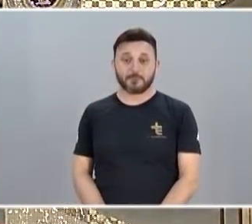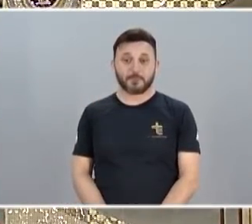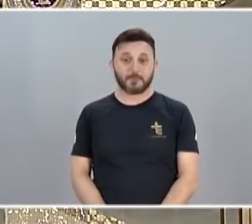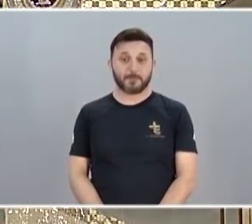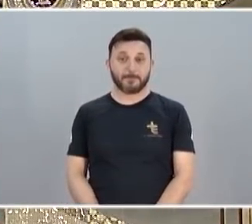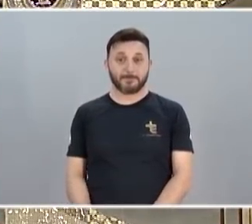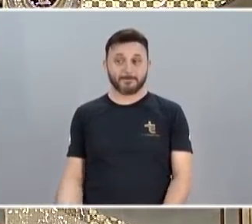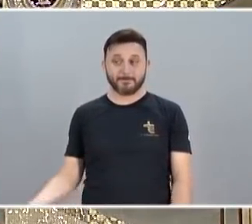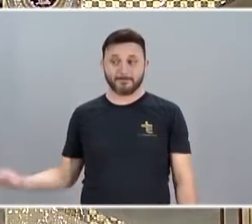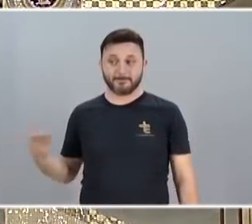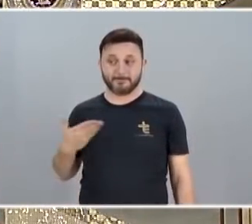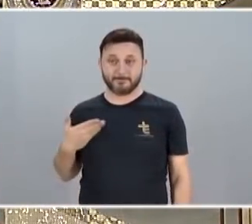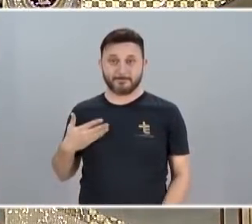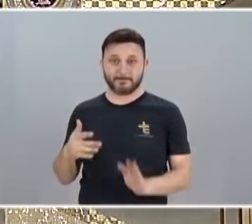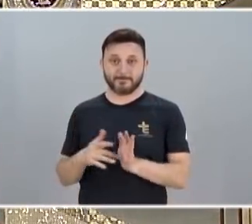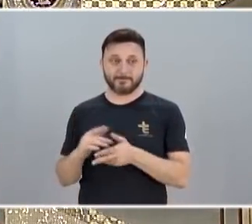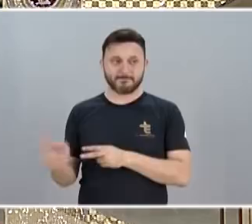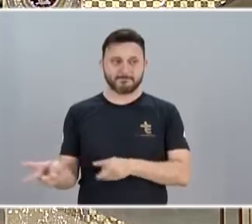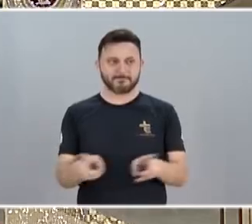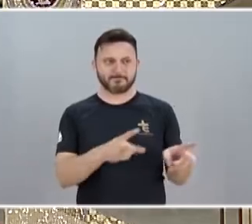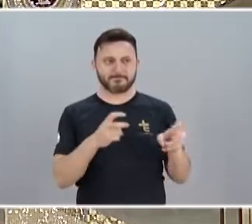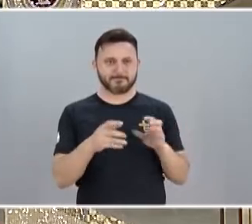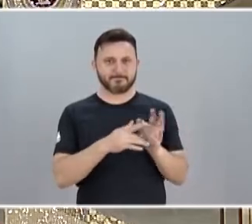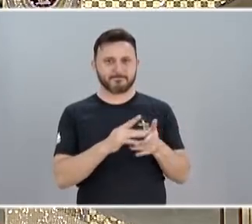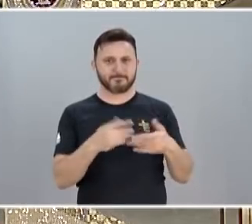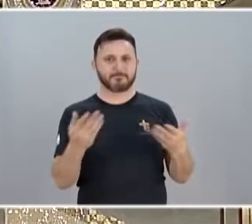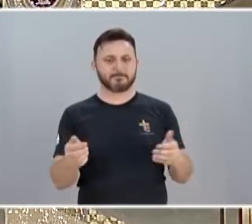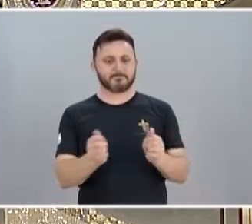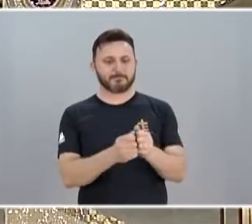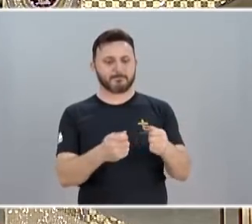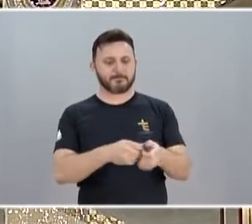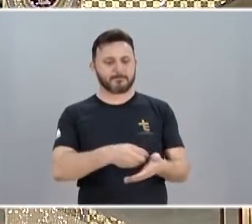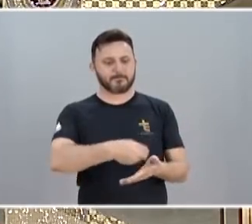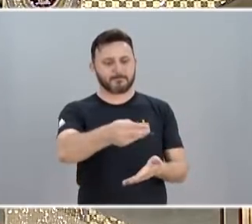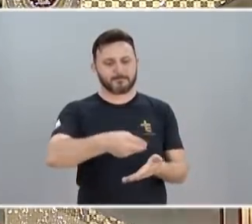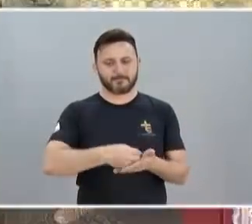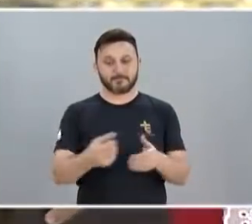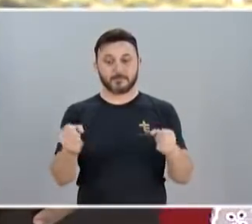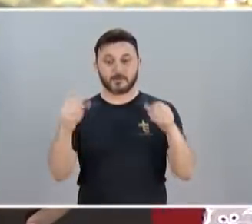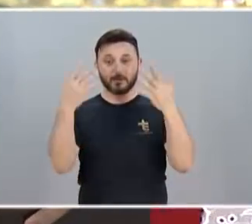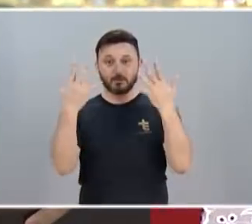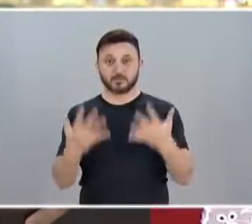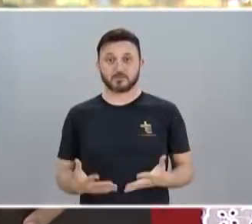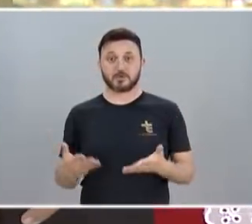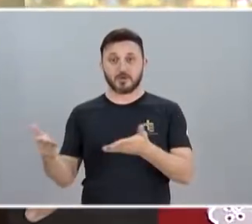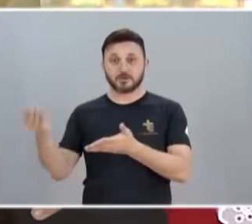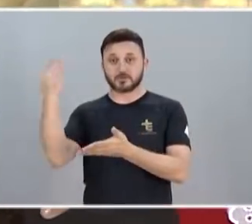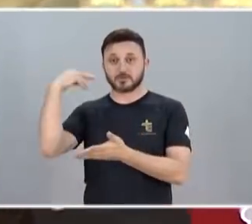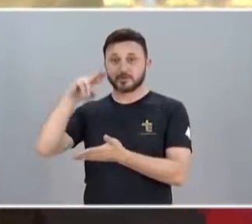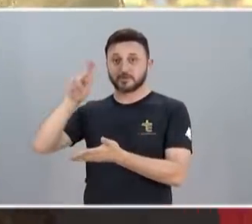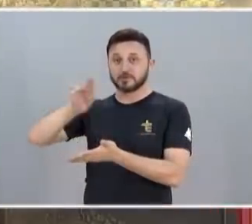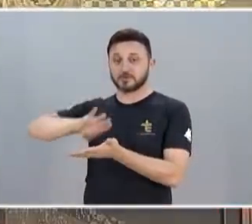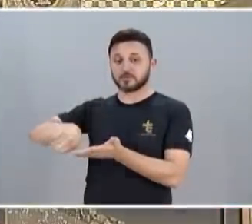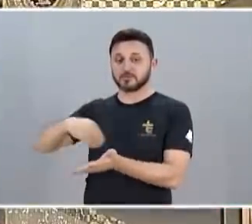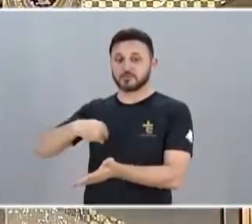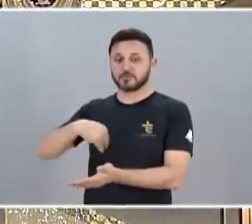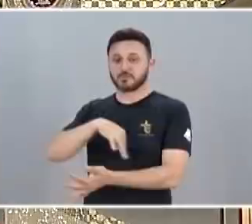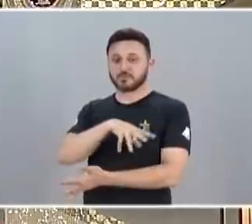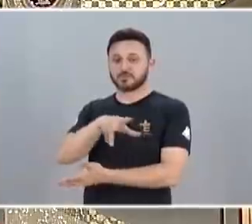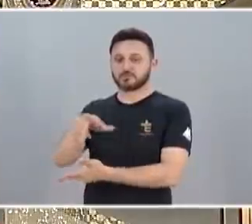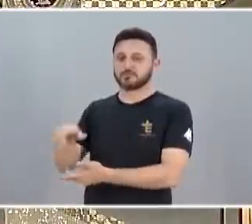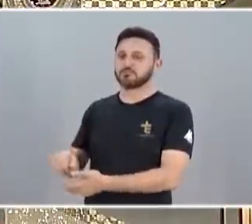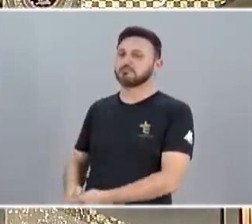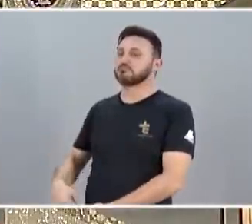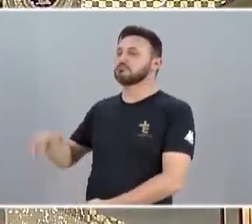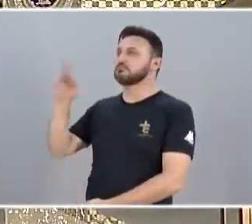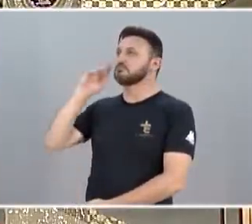Os discípulos reconheceram o Senhor Jesus ao partir o pão. Aleluia. Eis o Cordeiro de Deus, eis aquele que